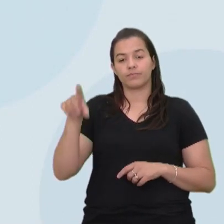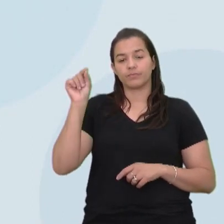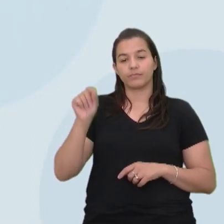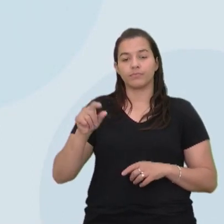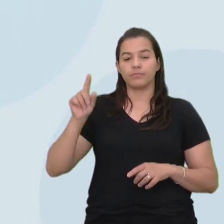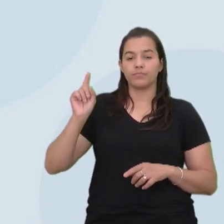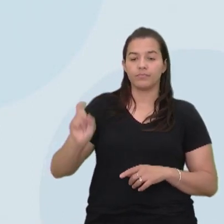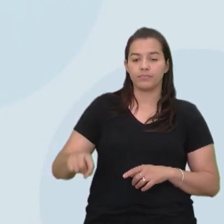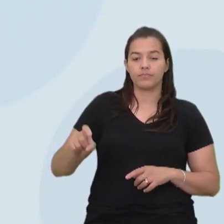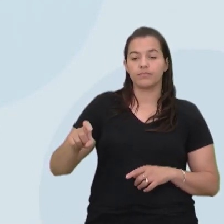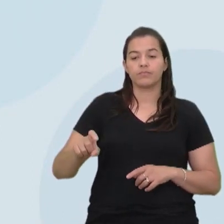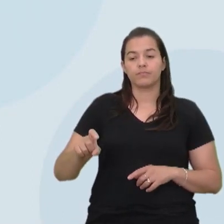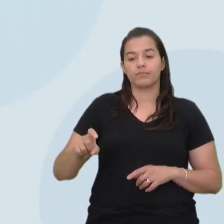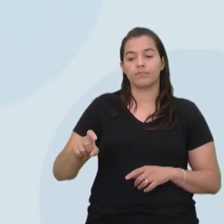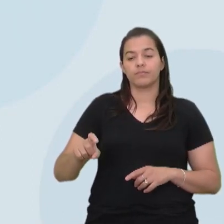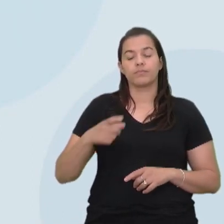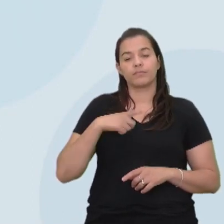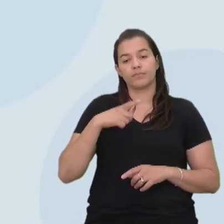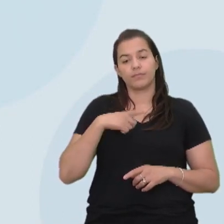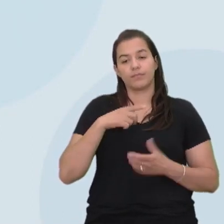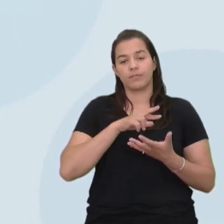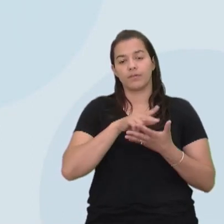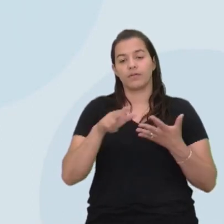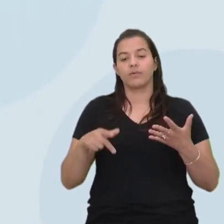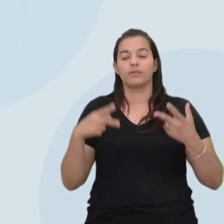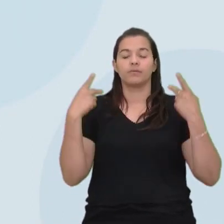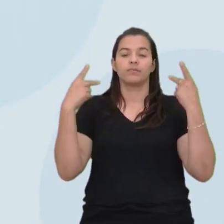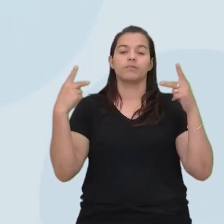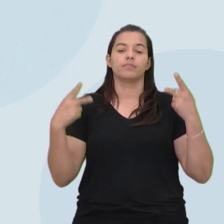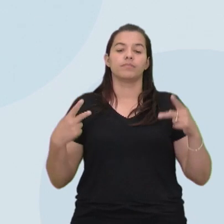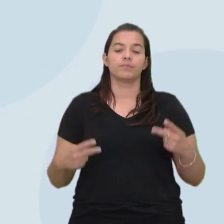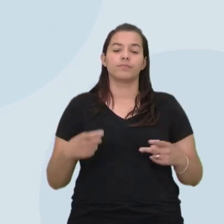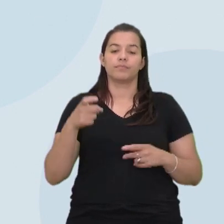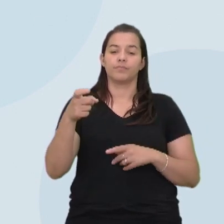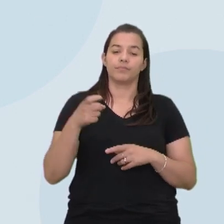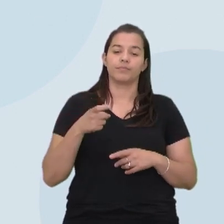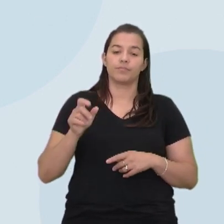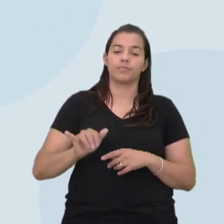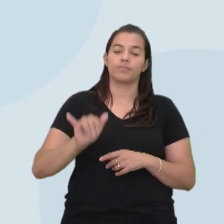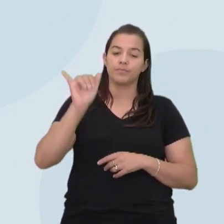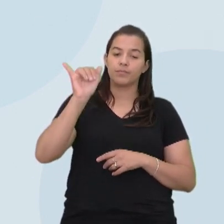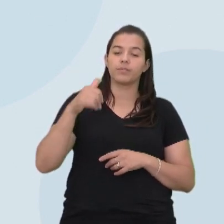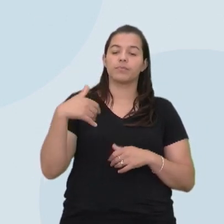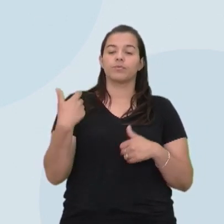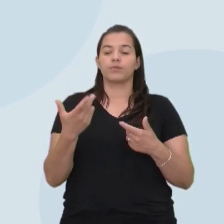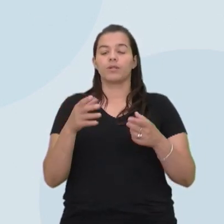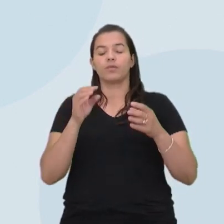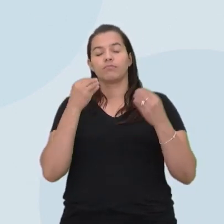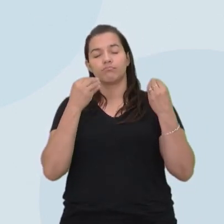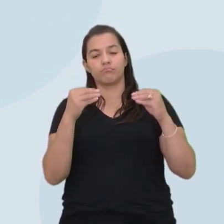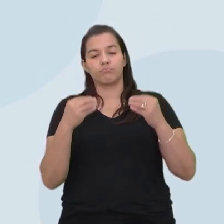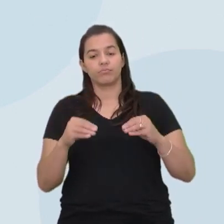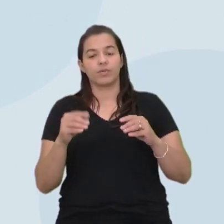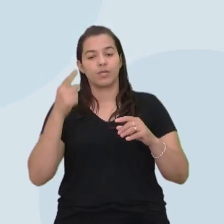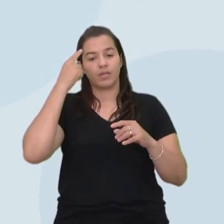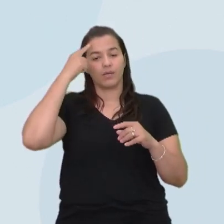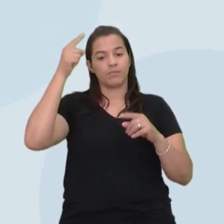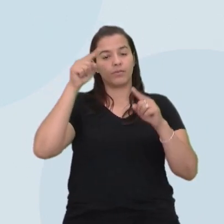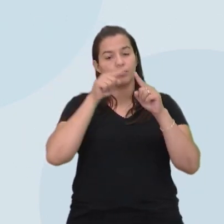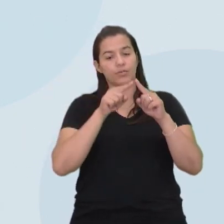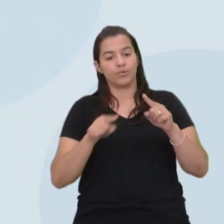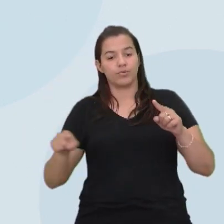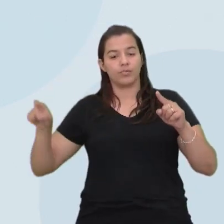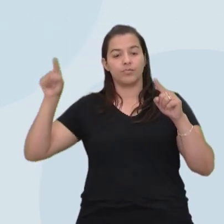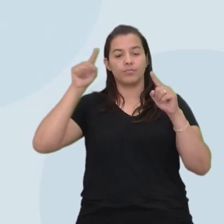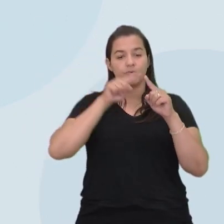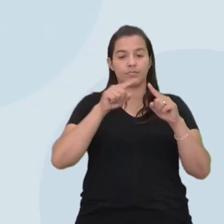pressionado. Ou seja, tem uma parte imensa de programação aí, ó. Posição X do mouse, posição Y do mouse. Lembrando que todos esses redondinhos são encaixados